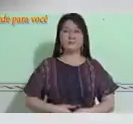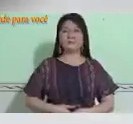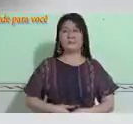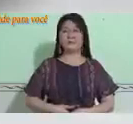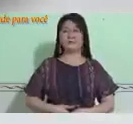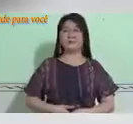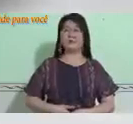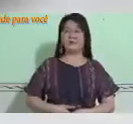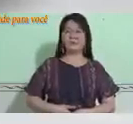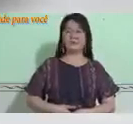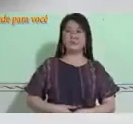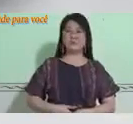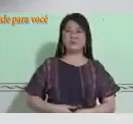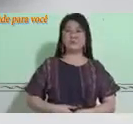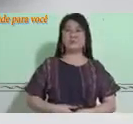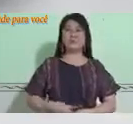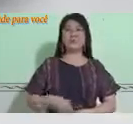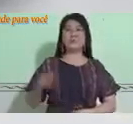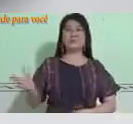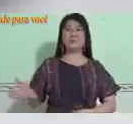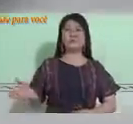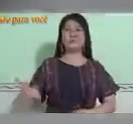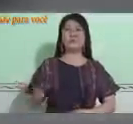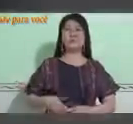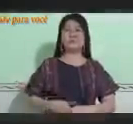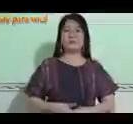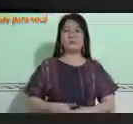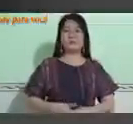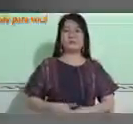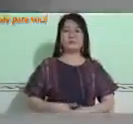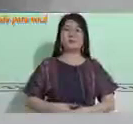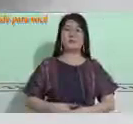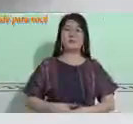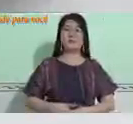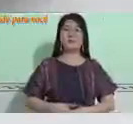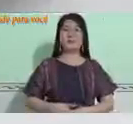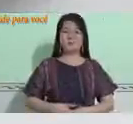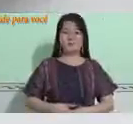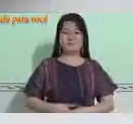Criado por 2.Equipe Editorial Doutor Saúde.